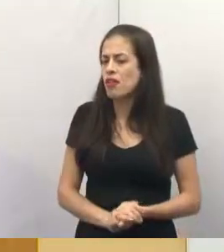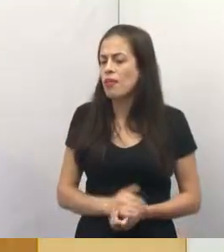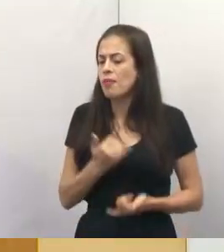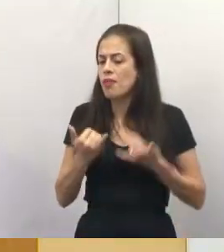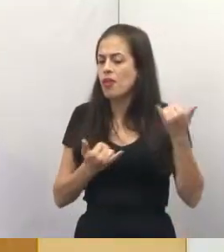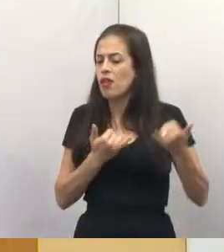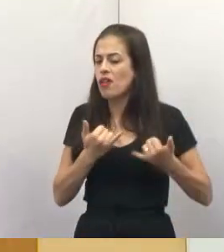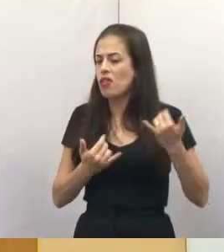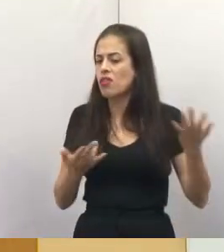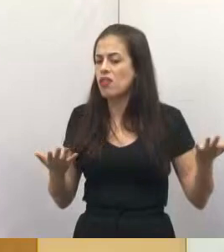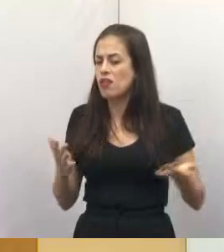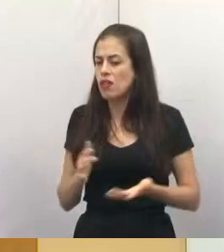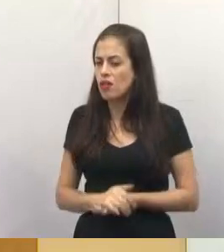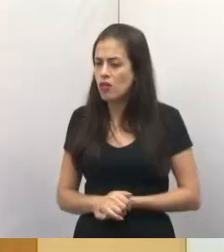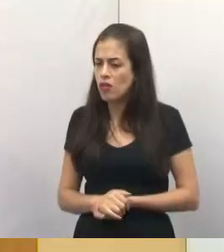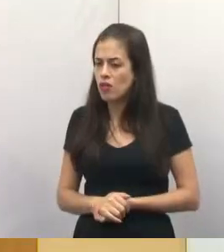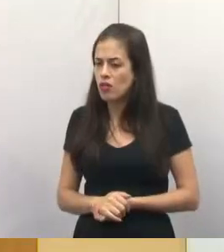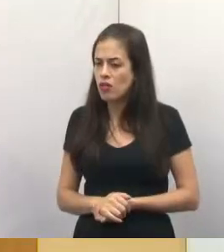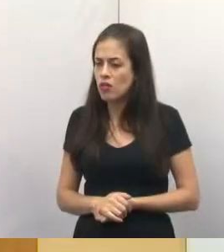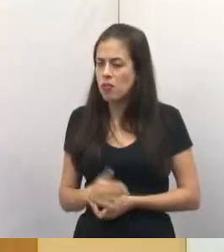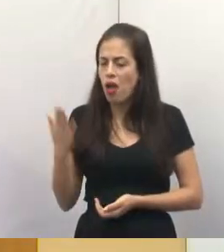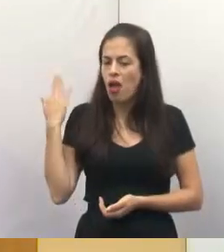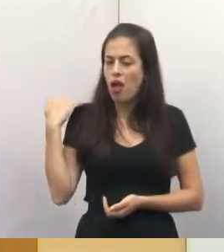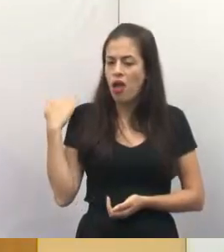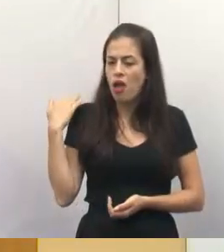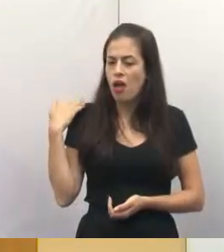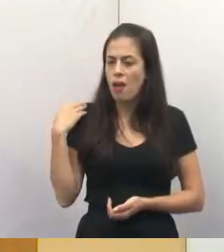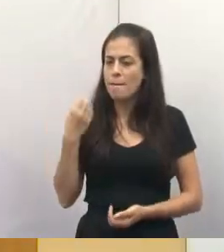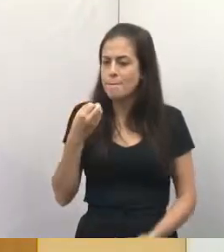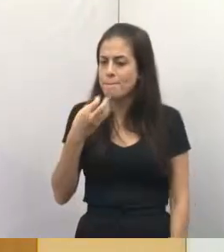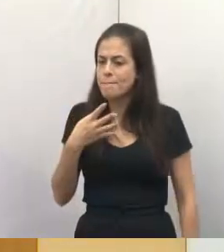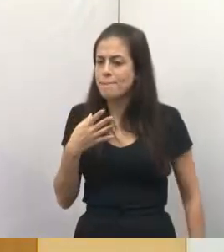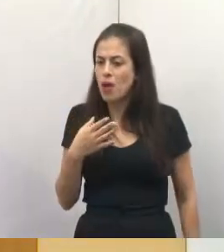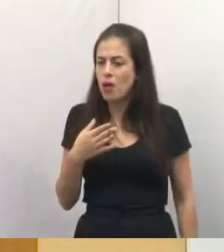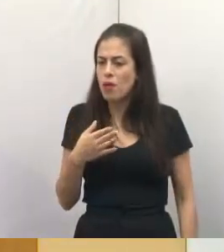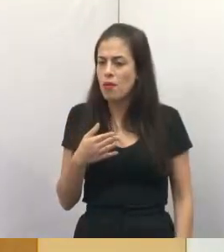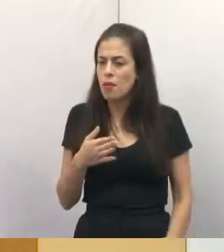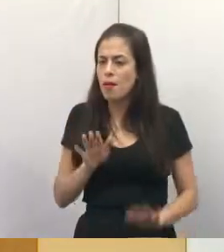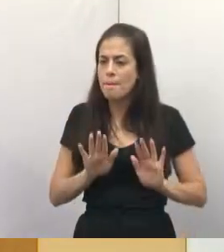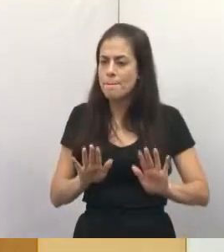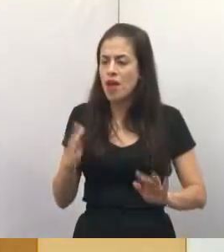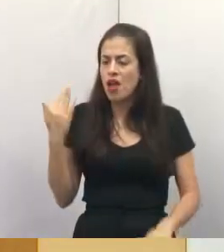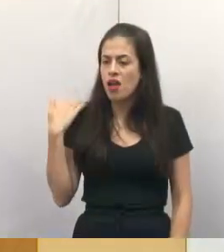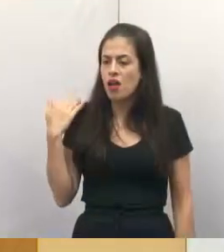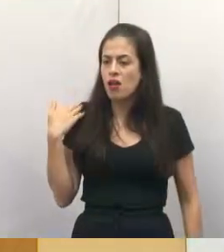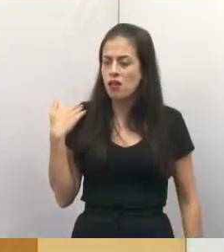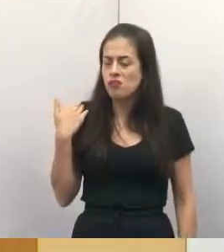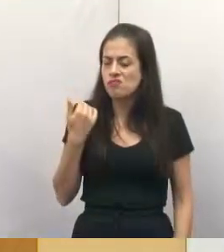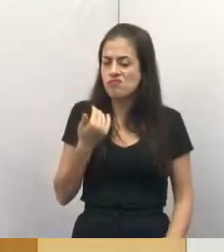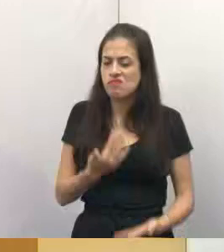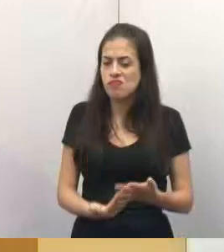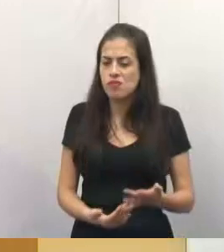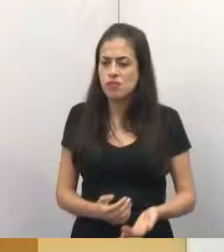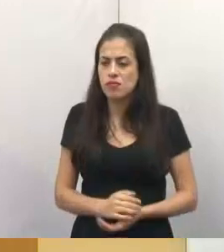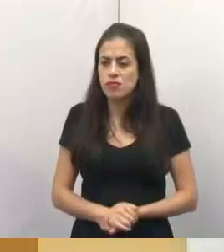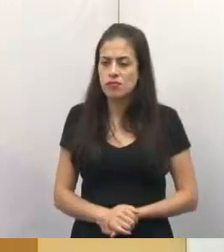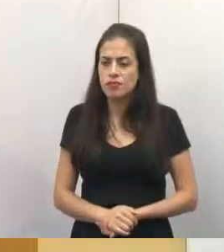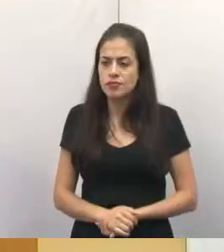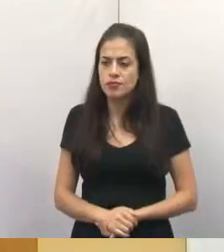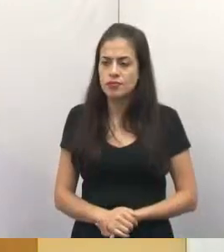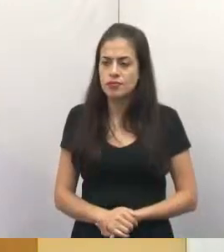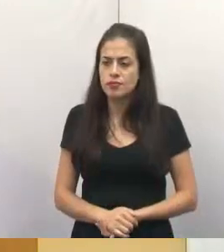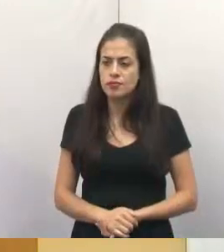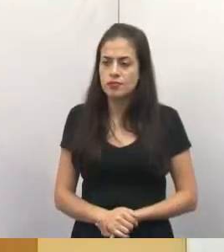Cadeira, viu? Quando você está dando tapinha nas costas, é bonzinho. Aí você para de dar tapinha nas costas, não presta? Mas tá